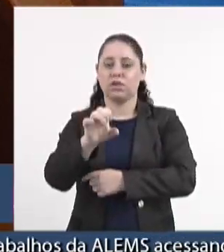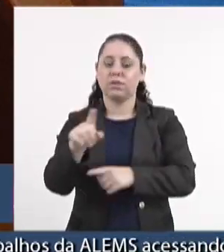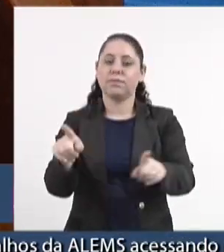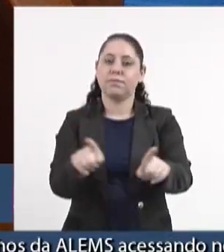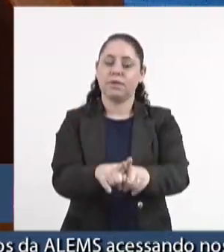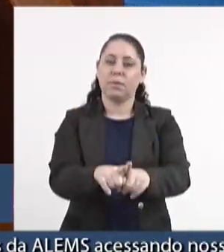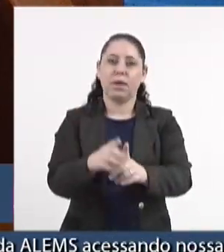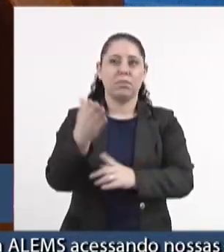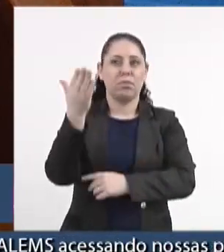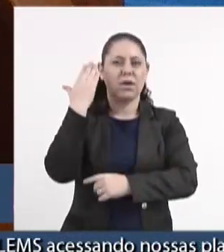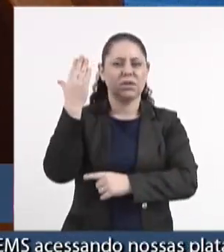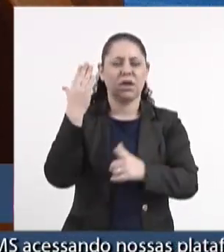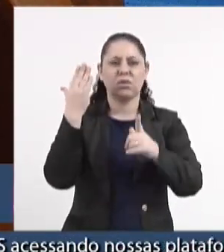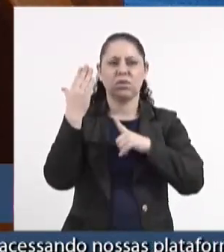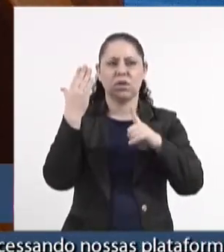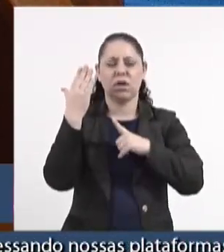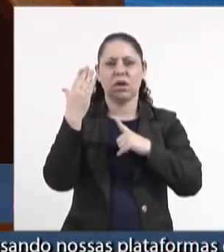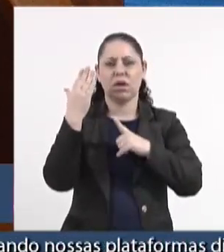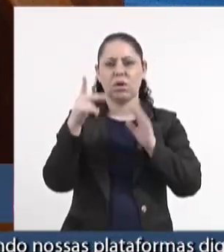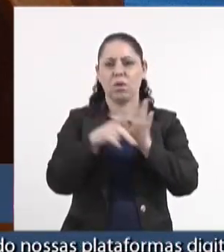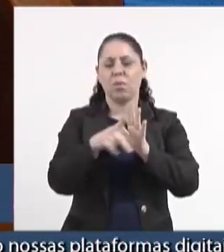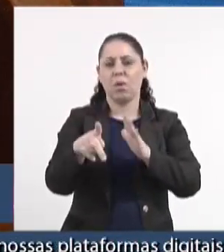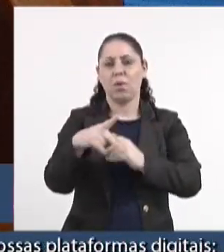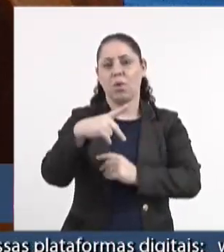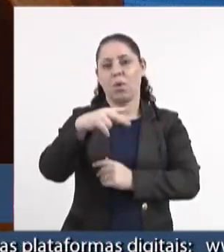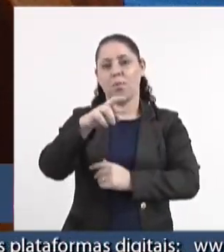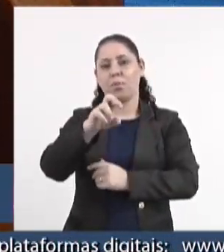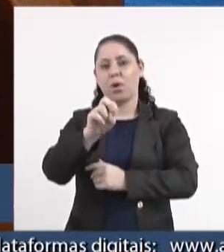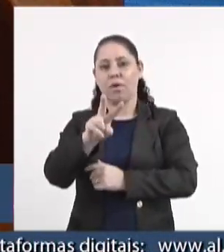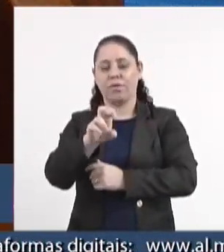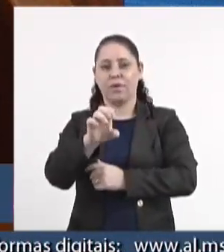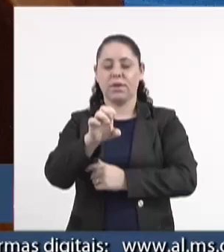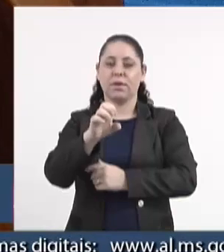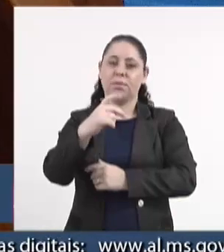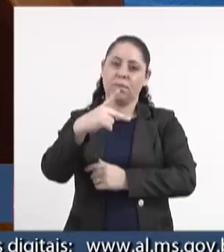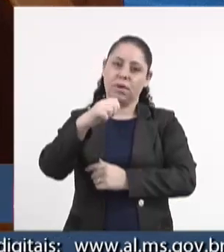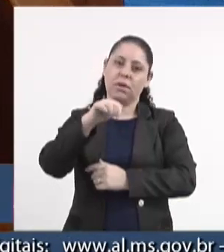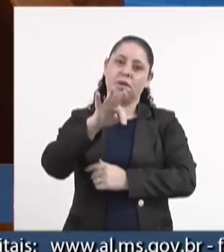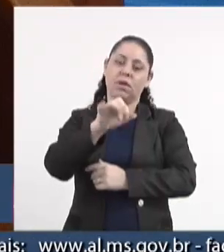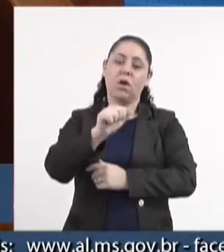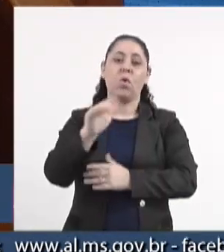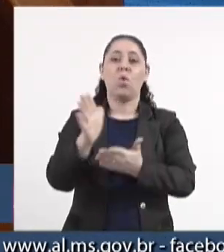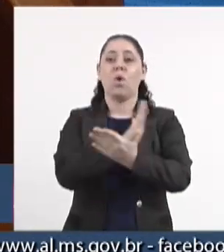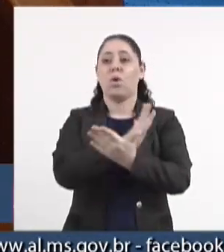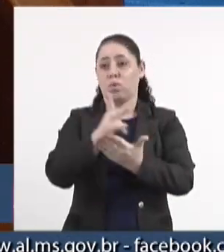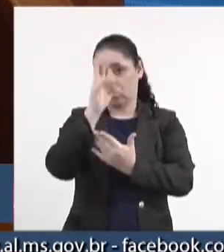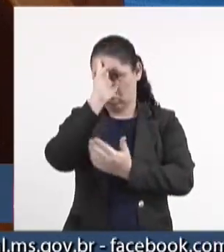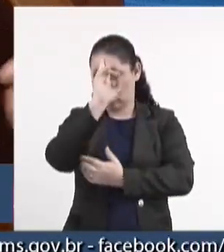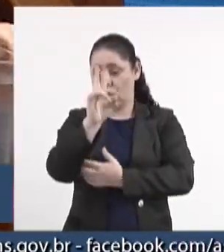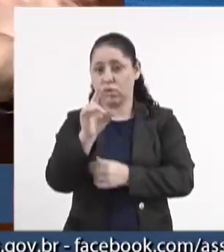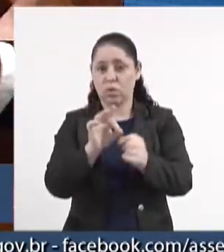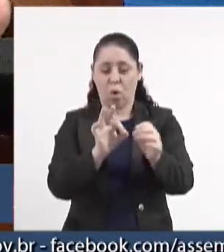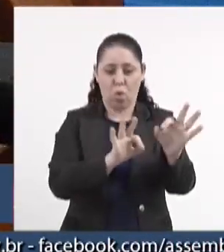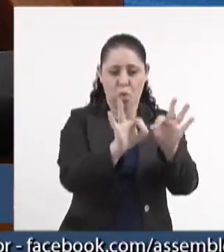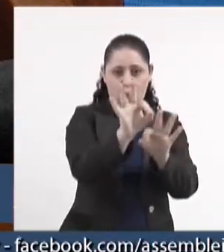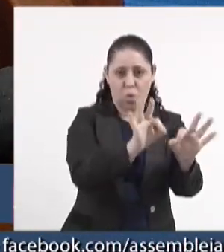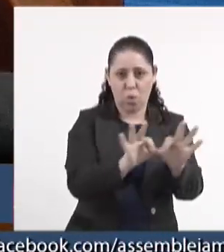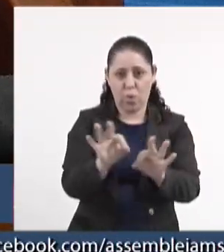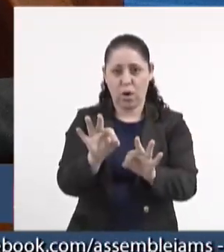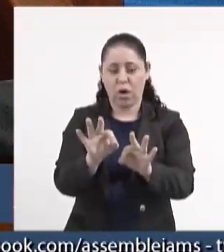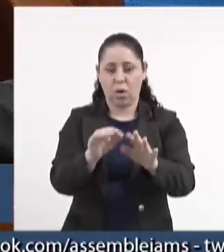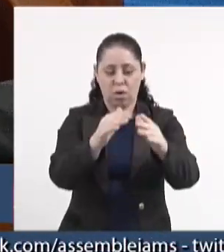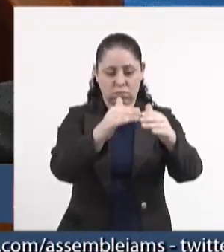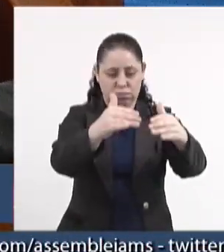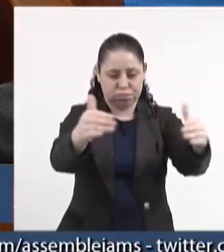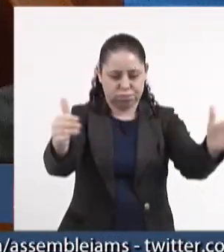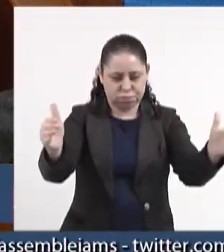e à época também do Prove Pantanal, e alguns produtores montaram